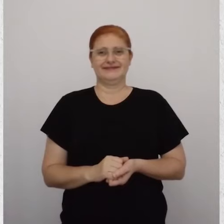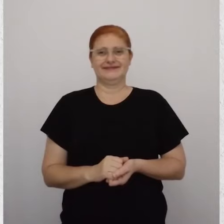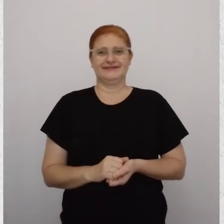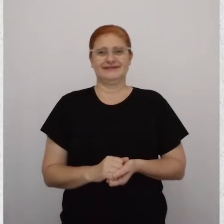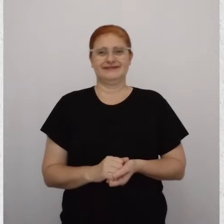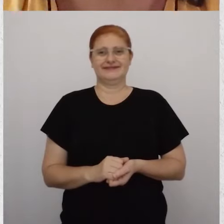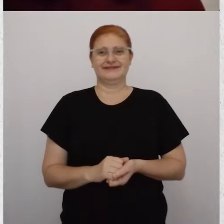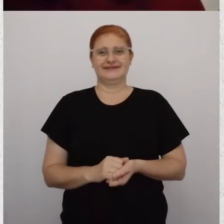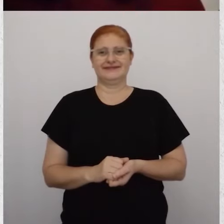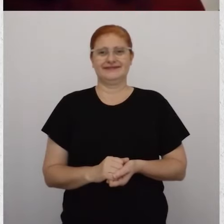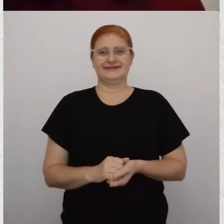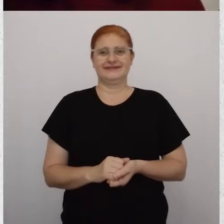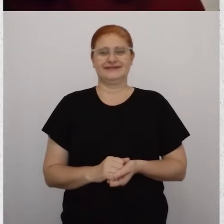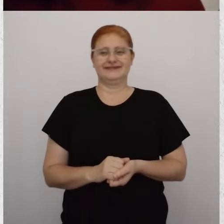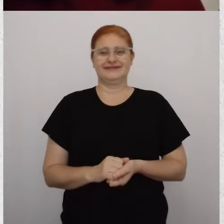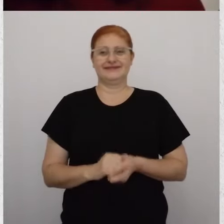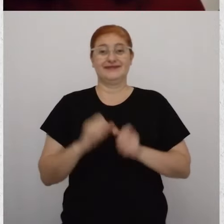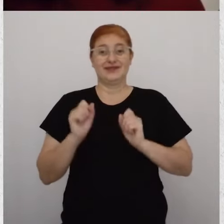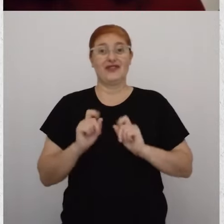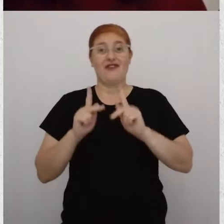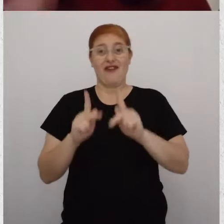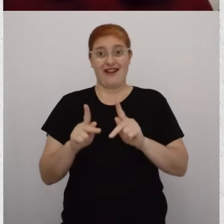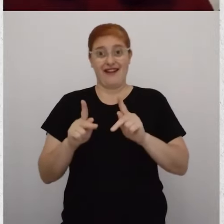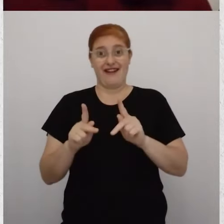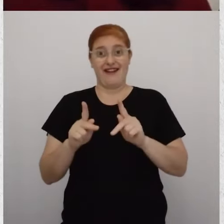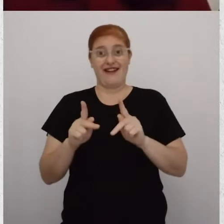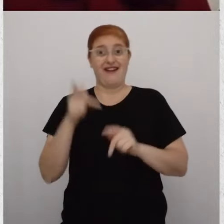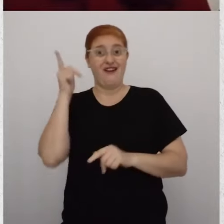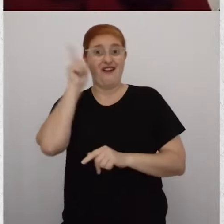Ela enviou a solicitação. Pronto, ela vai entrar.